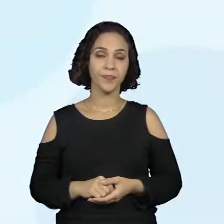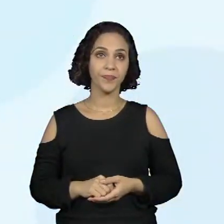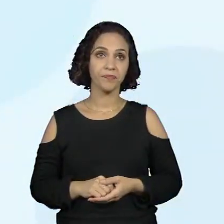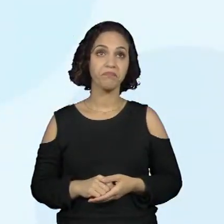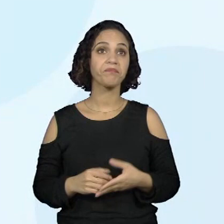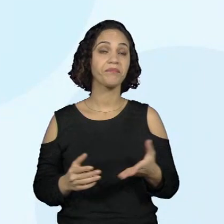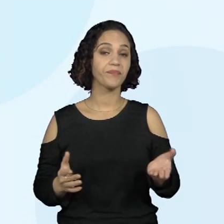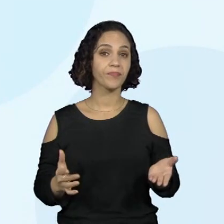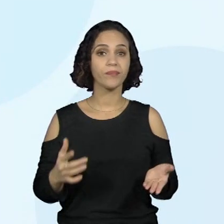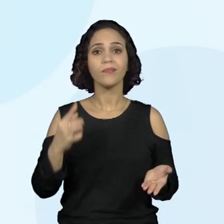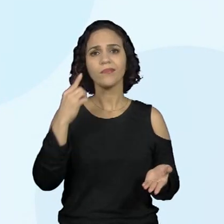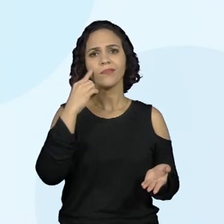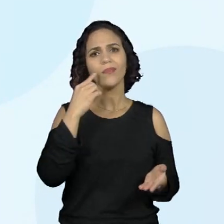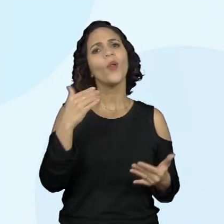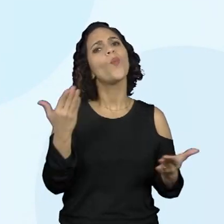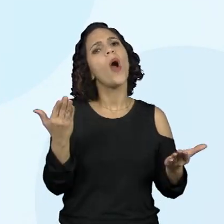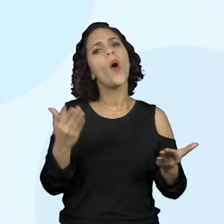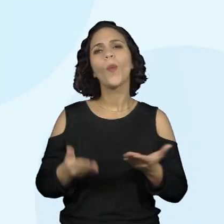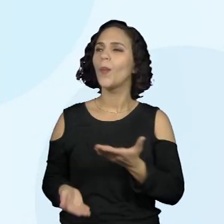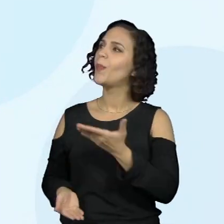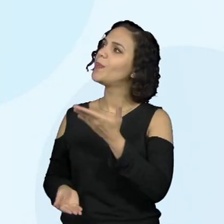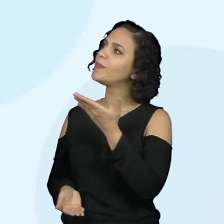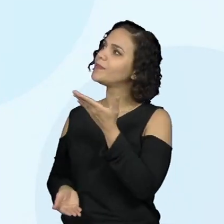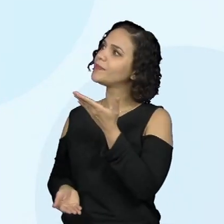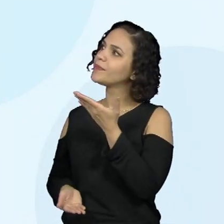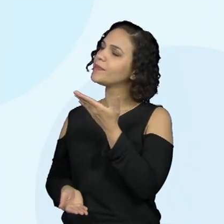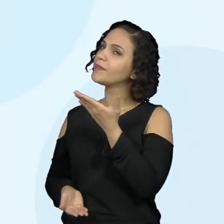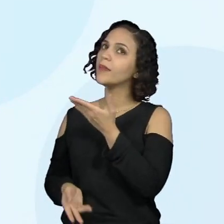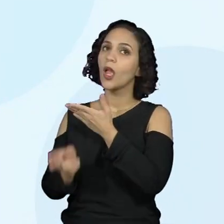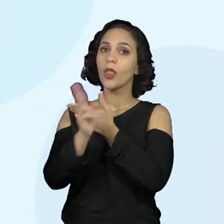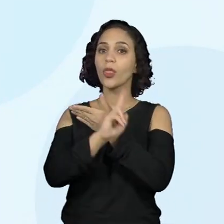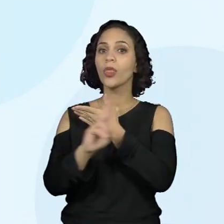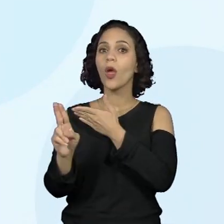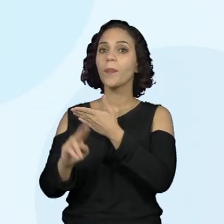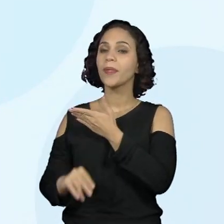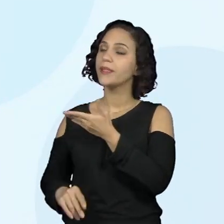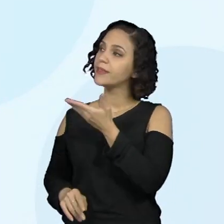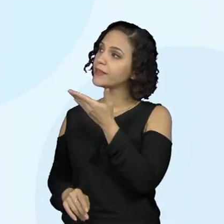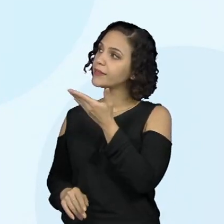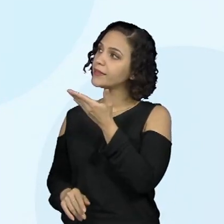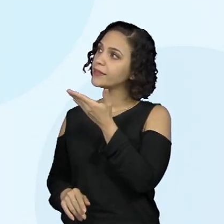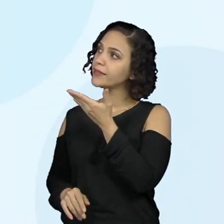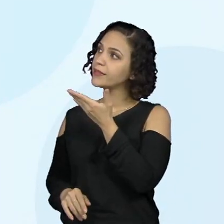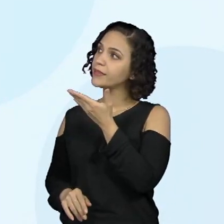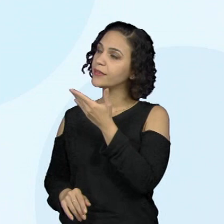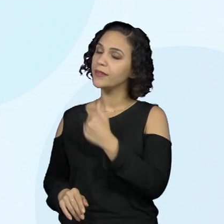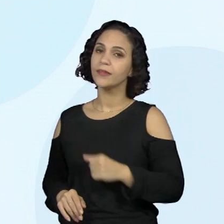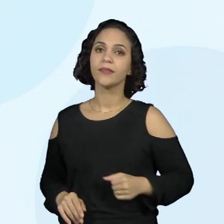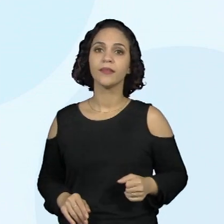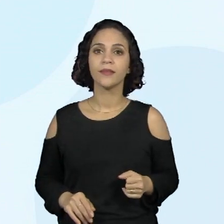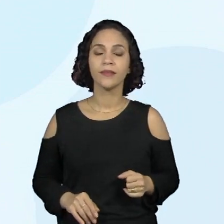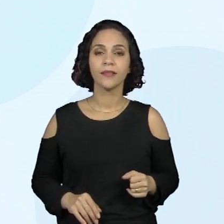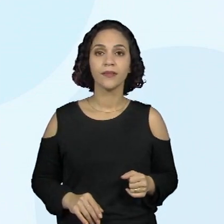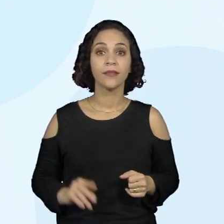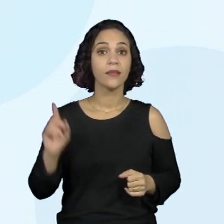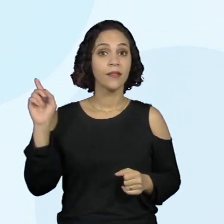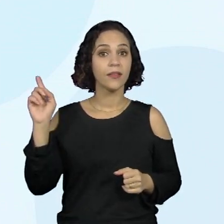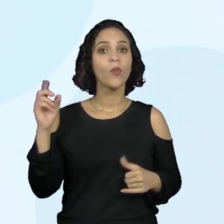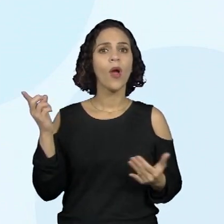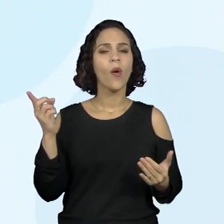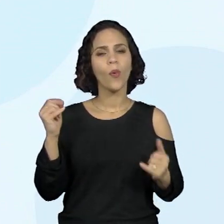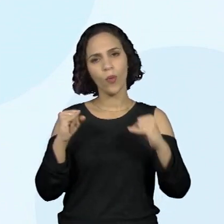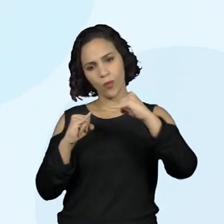Qual polígono é esse aí que apareceu na tela? Vamos registrar, recordar, retomar. O polígono que temos na tela